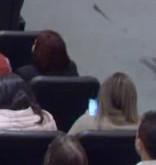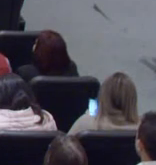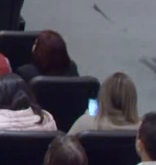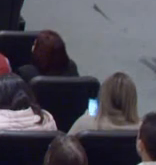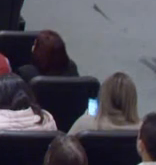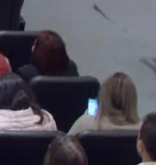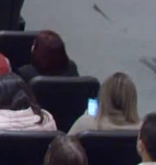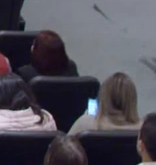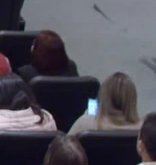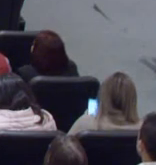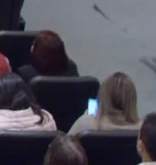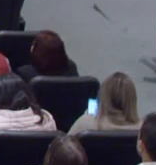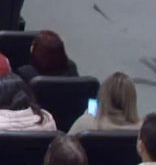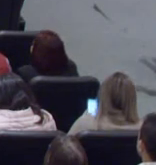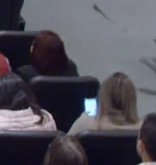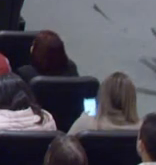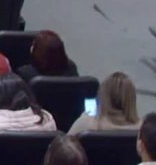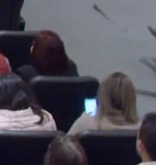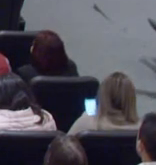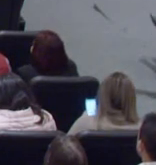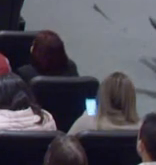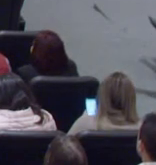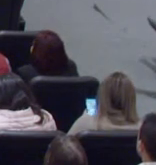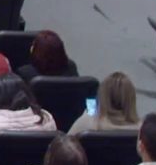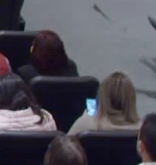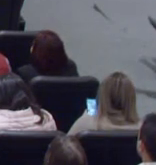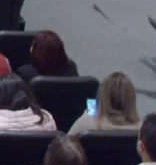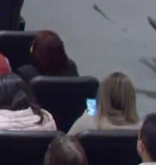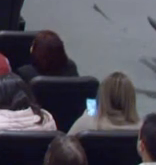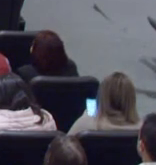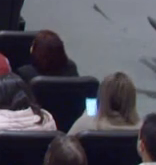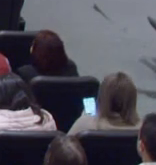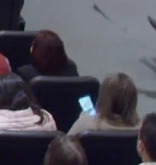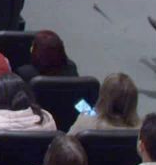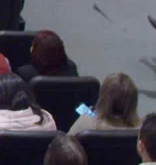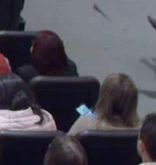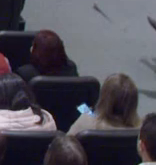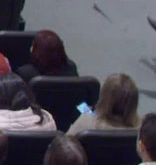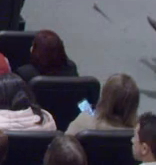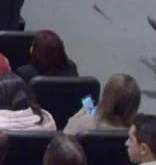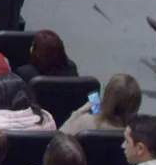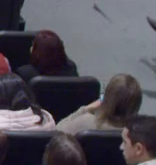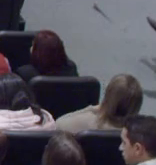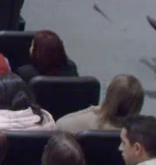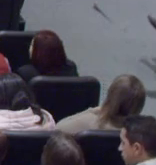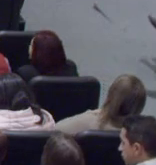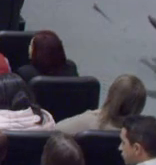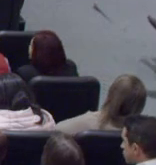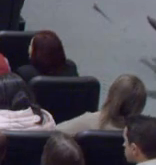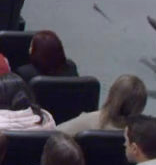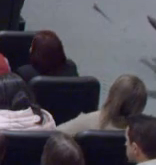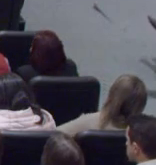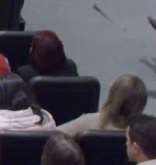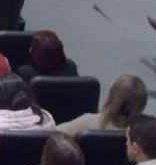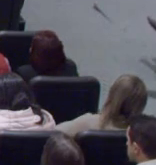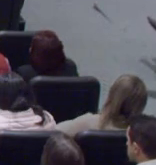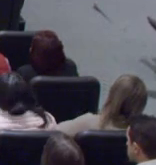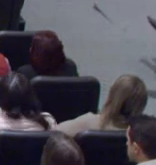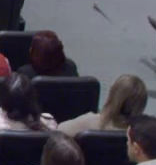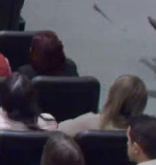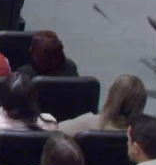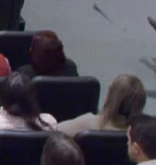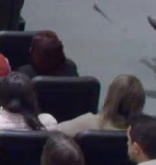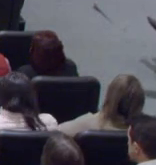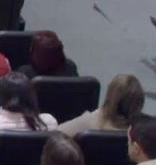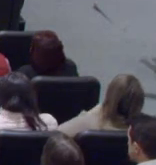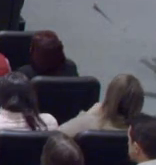aqui, porque se colocar como uma experiência é difícil também, né? Então, a gente sabe o quanto é desafiador, porque está